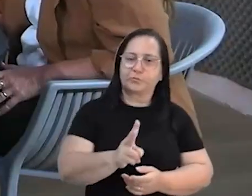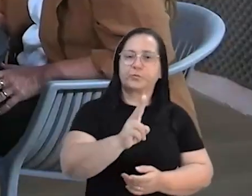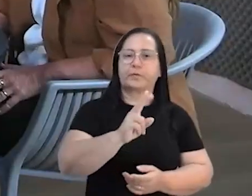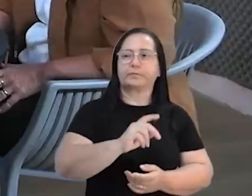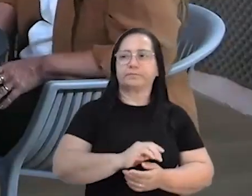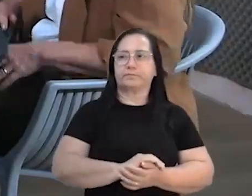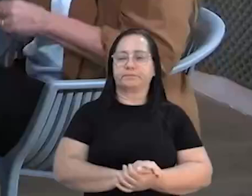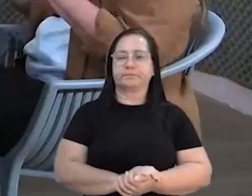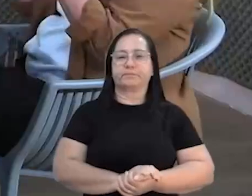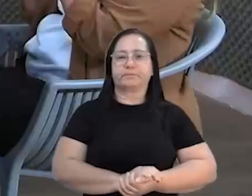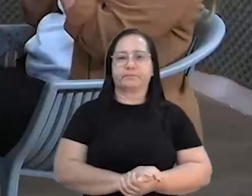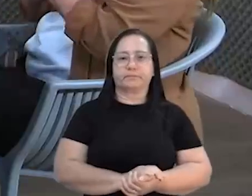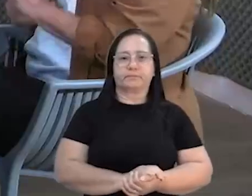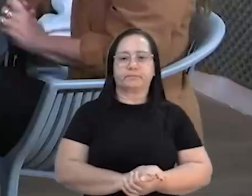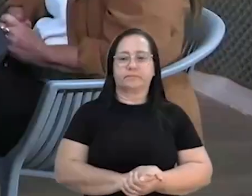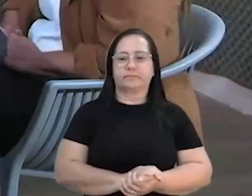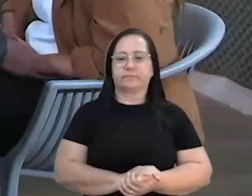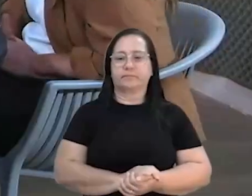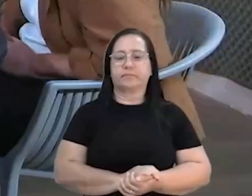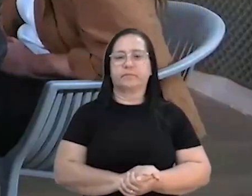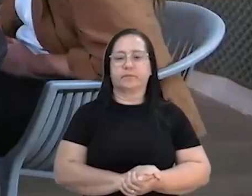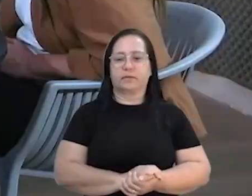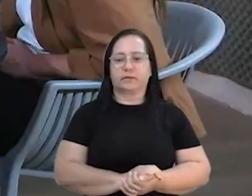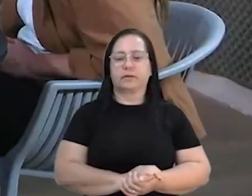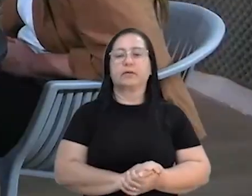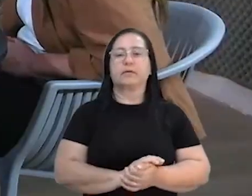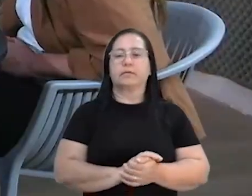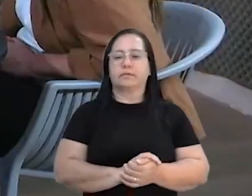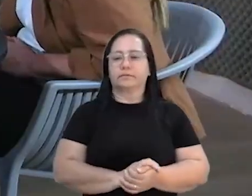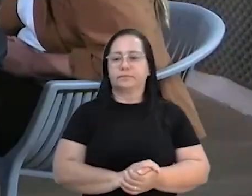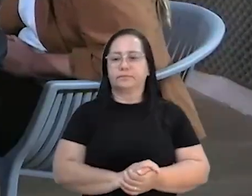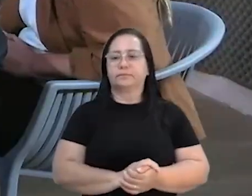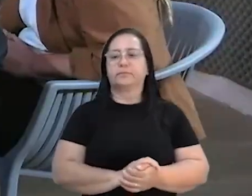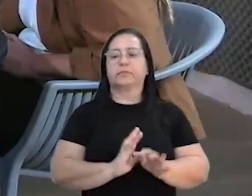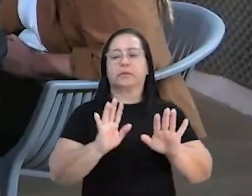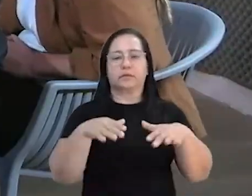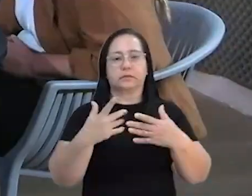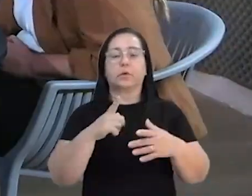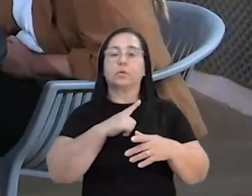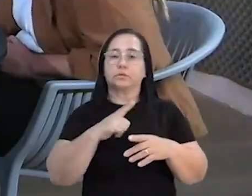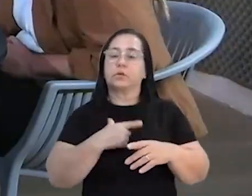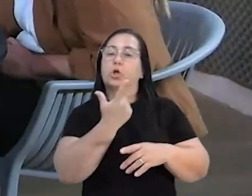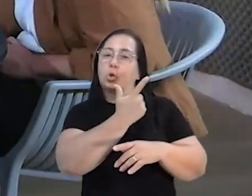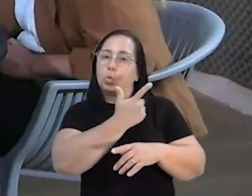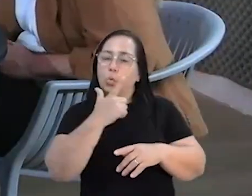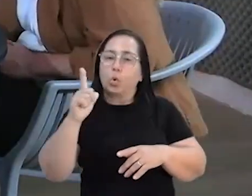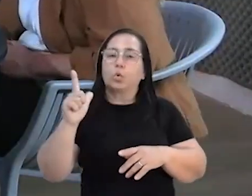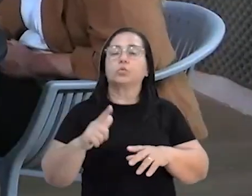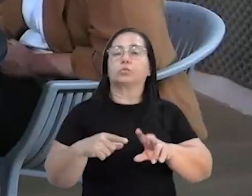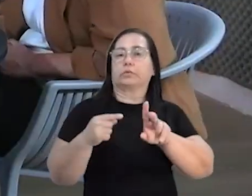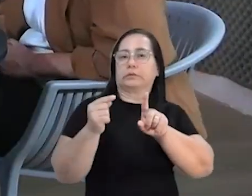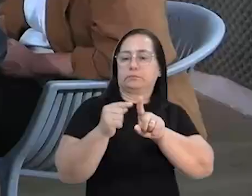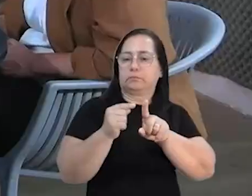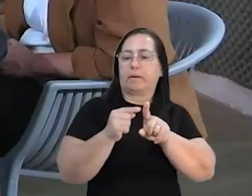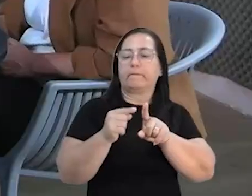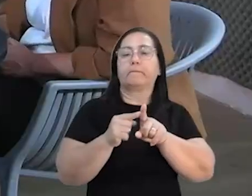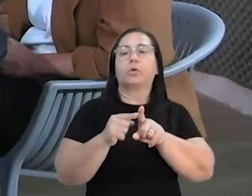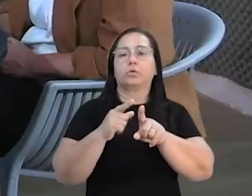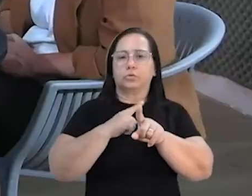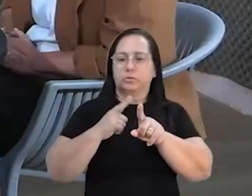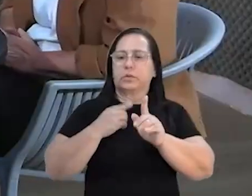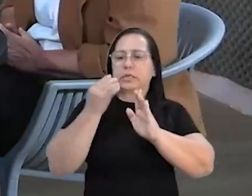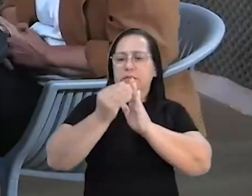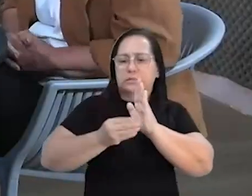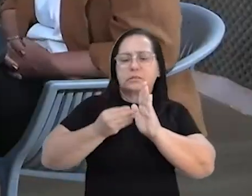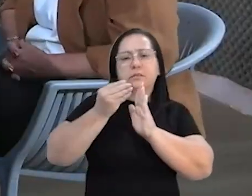embora. Por favor, assistam. Bom, pois é. Em outro módulo, a gente tem uma disciplina chamada História do Design,